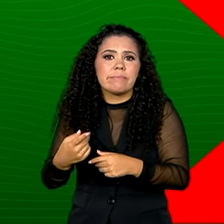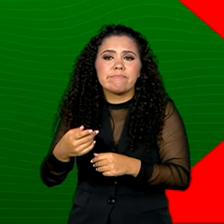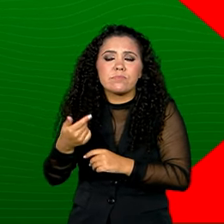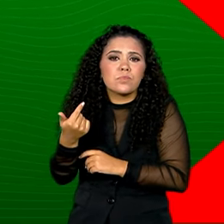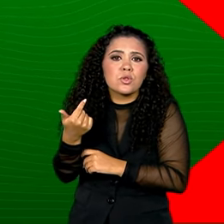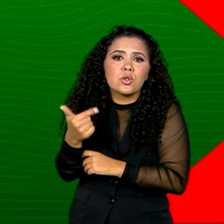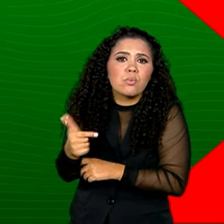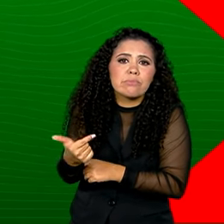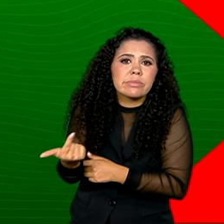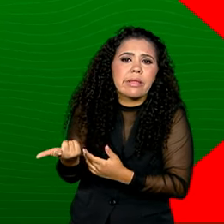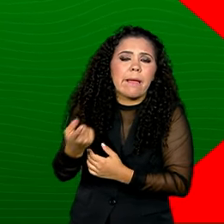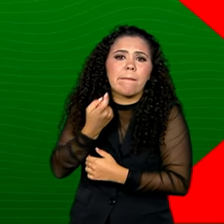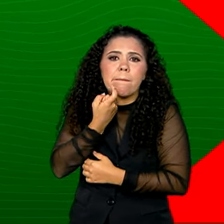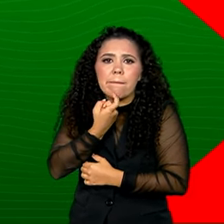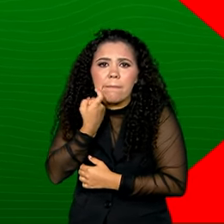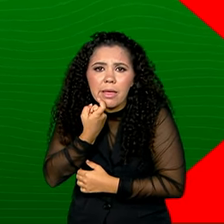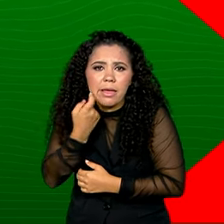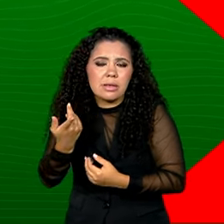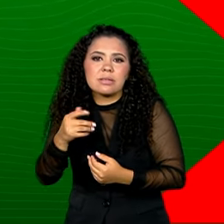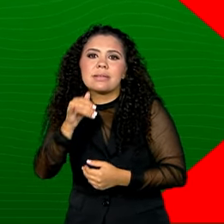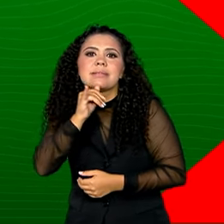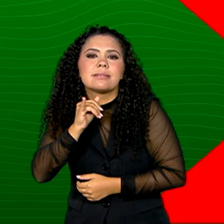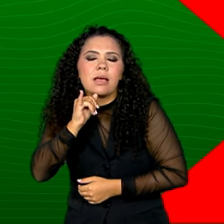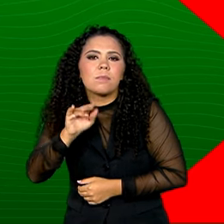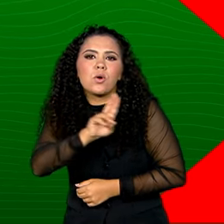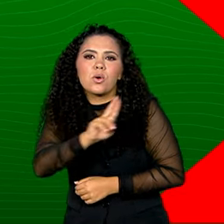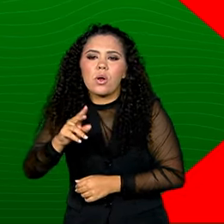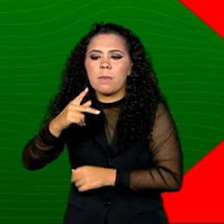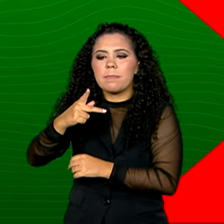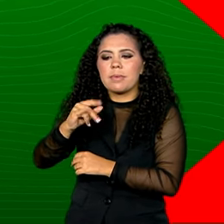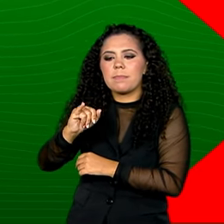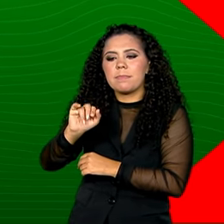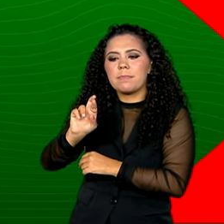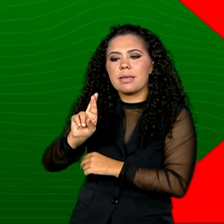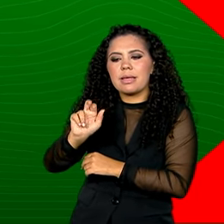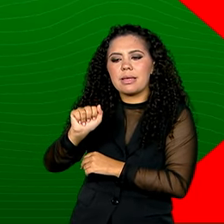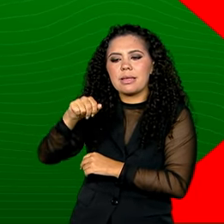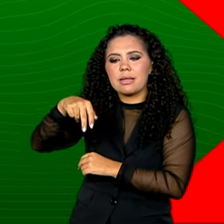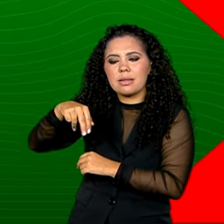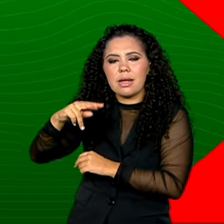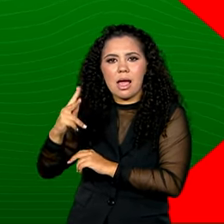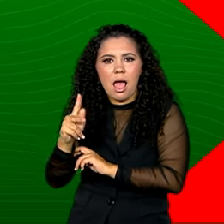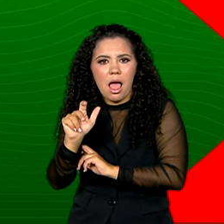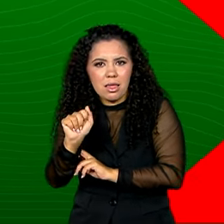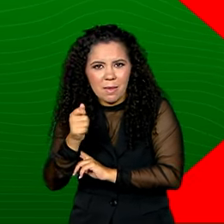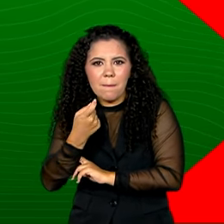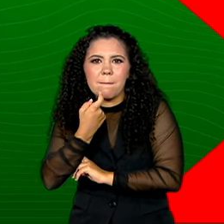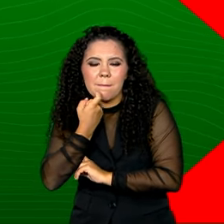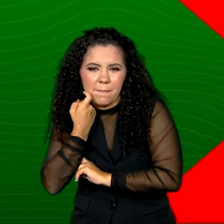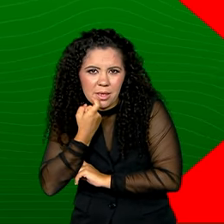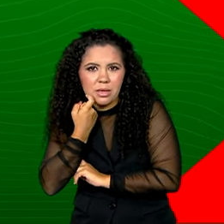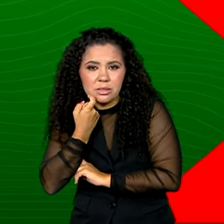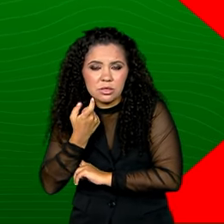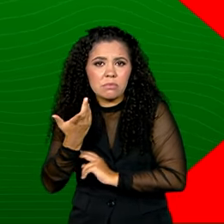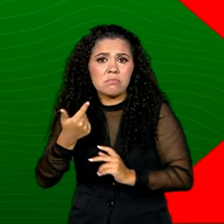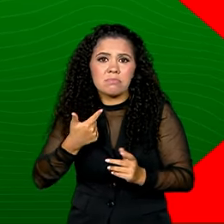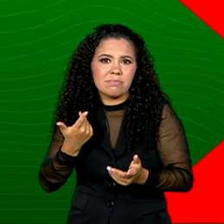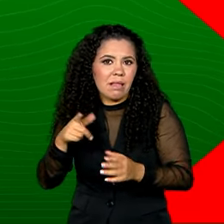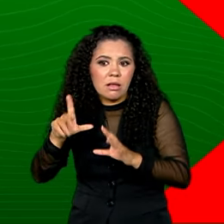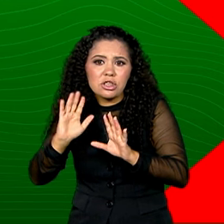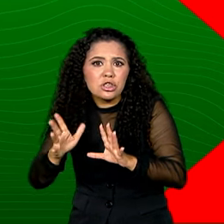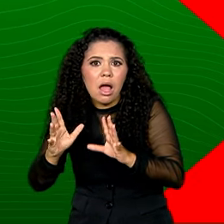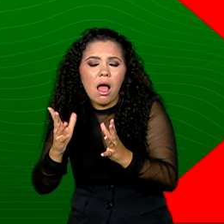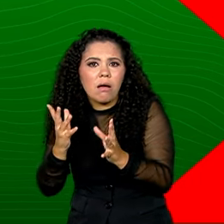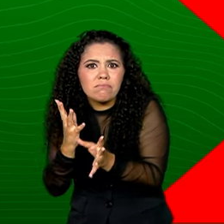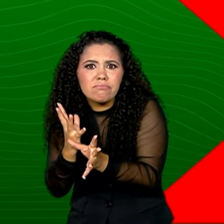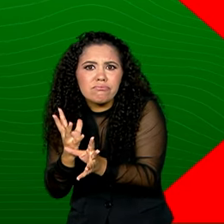por conta do predador, a piranha, vamos dizer aqui, vamos diretamente falando. Existe algum projeto futuro,